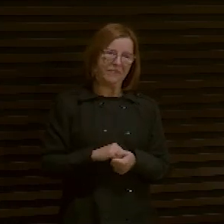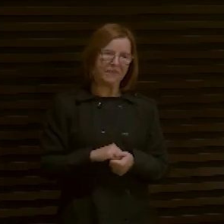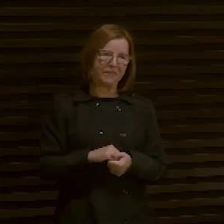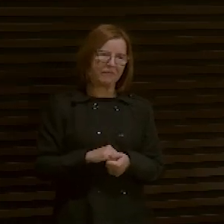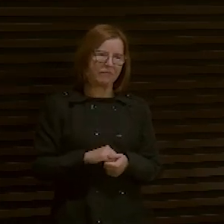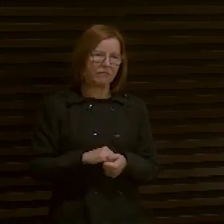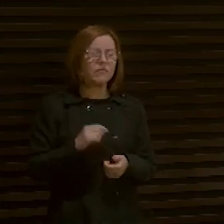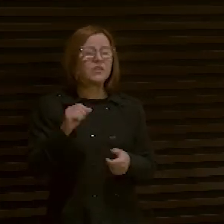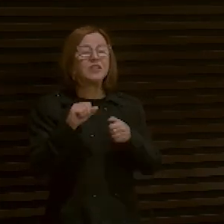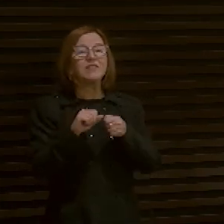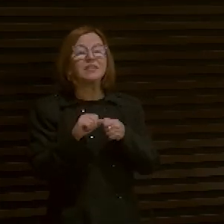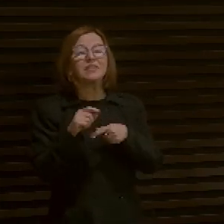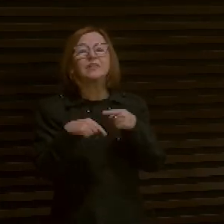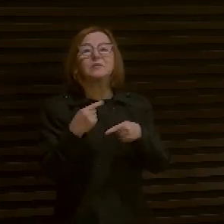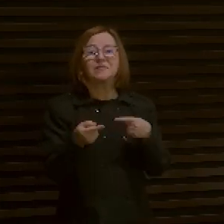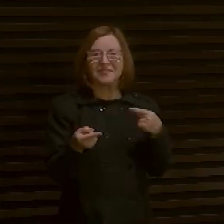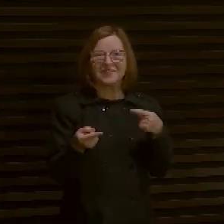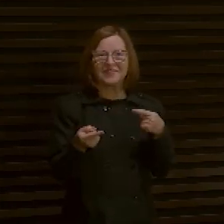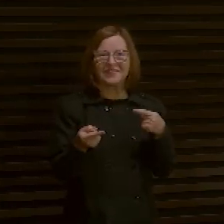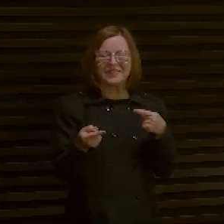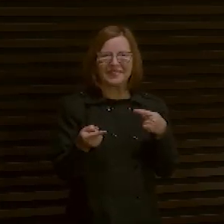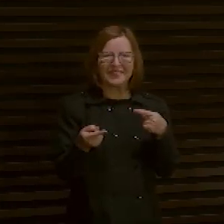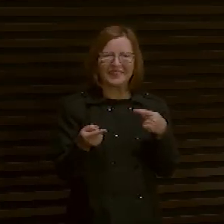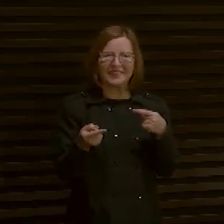E o que eles fizeram para merecer isso?